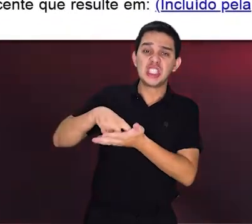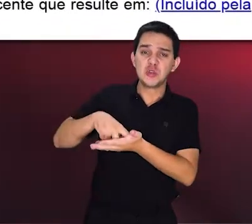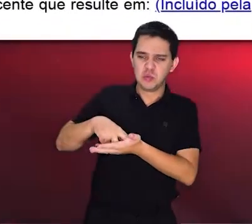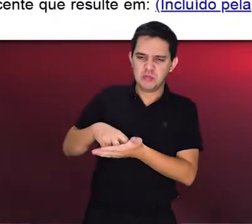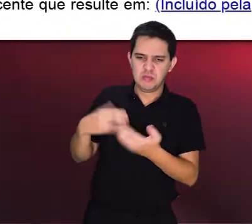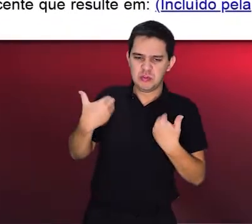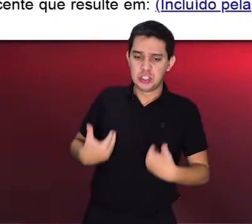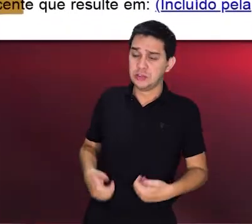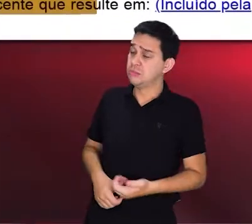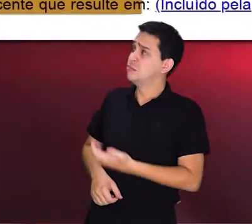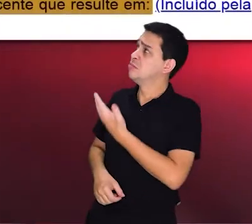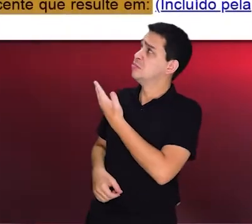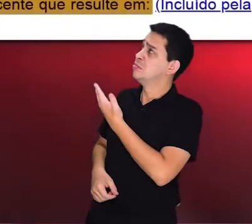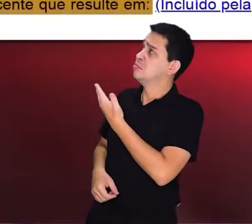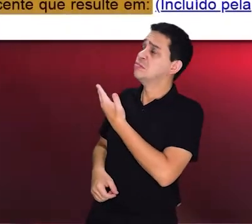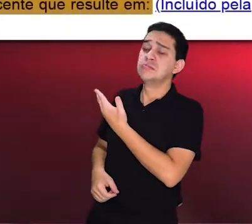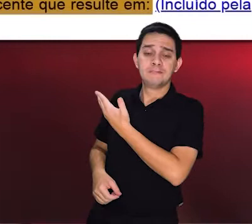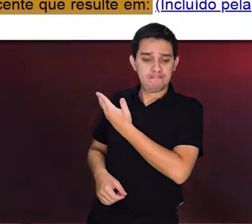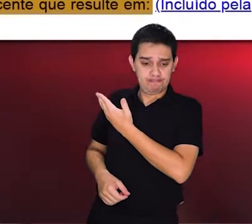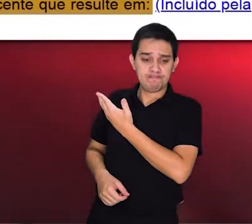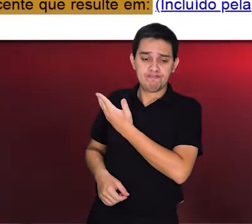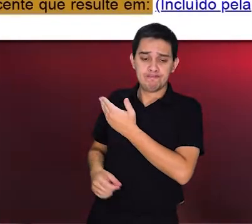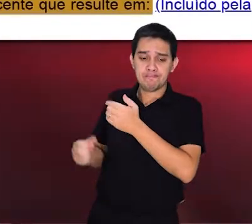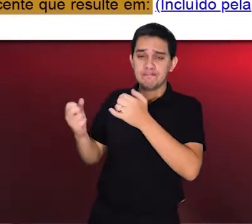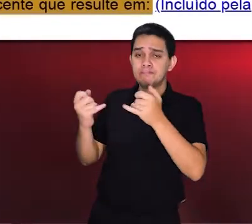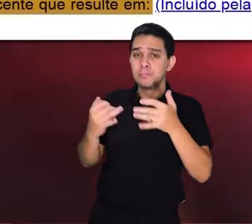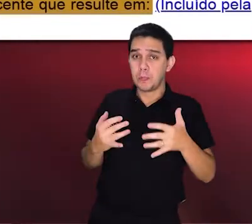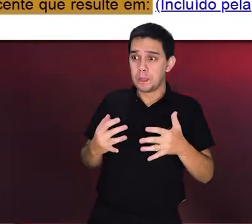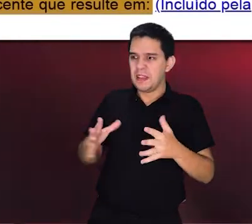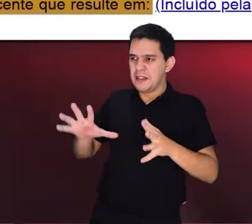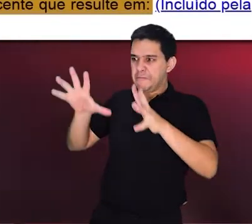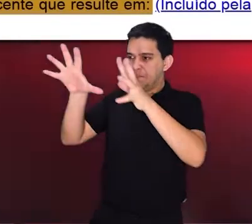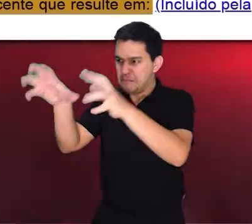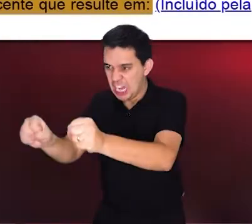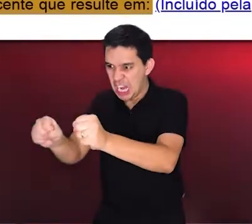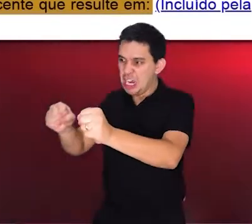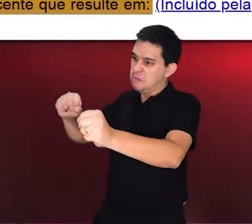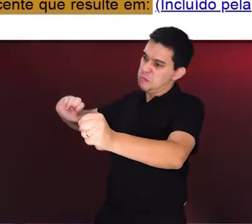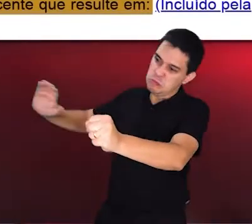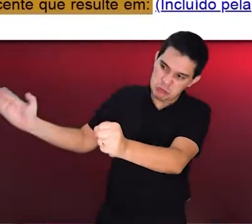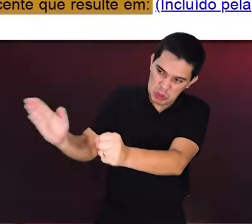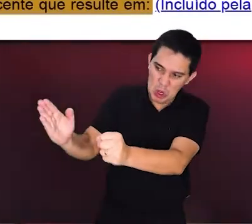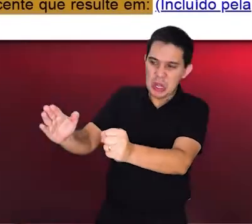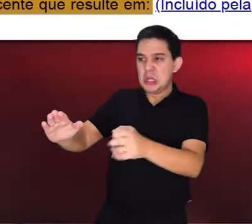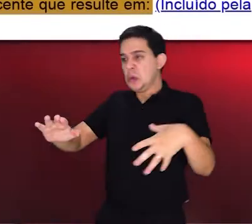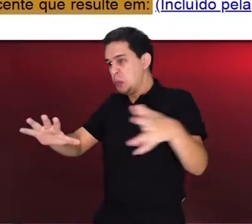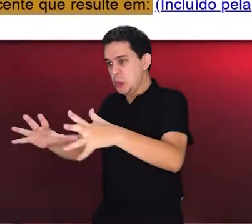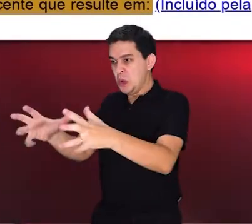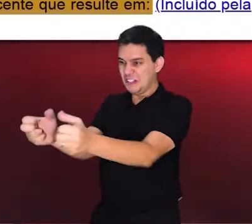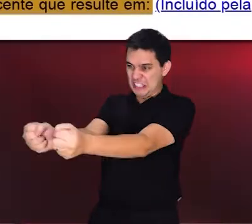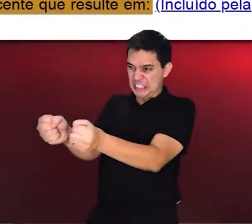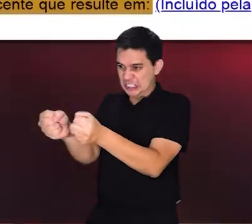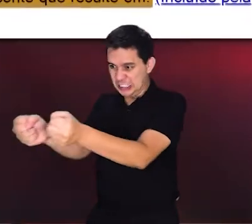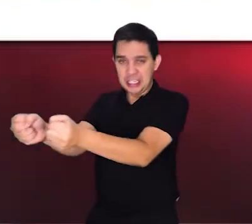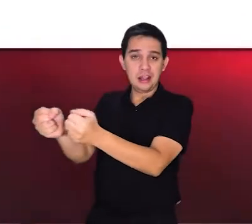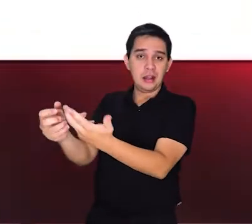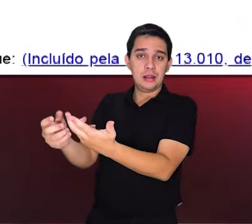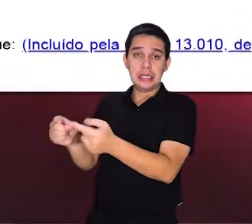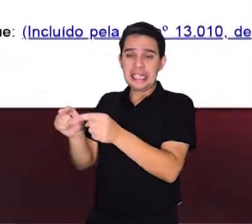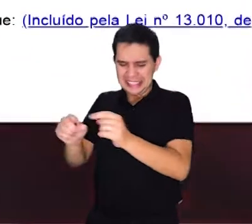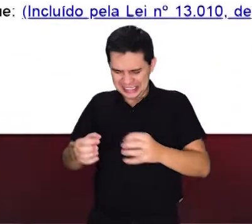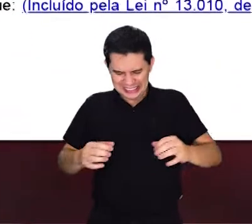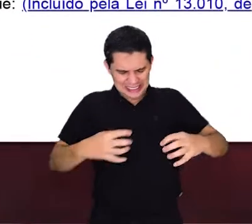castigo físico, ação de natureza disciplinar ou punitiva, aplicada com o uso de força física sobre o adolescente, que resulte